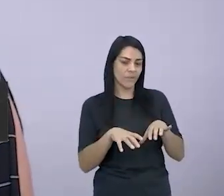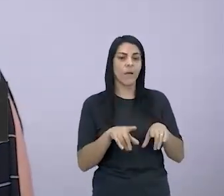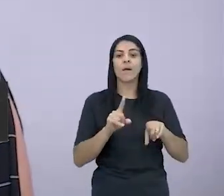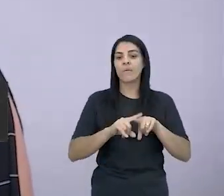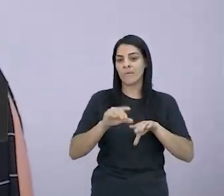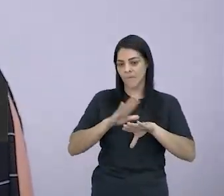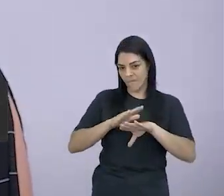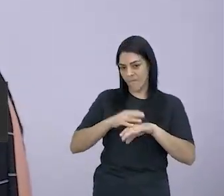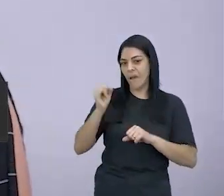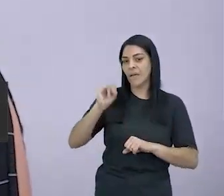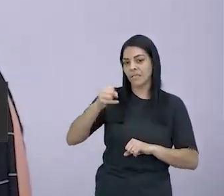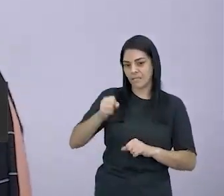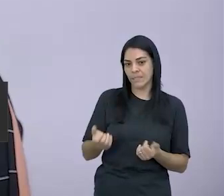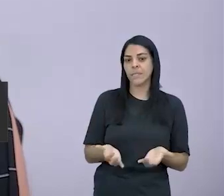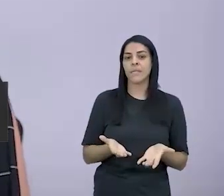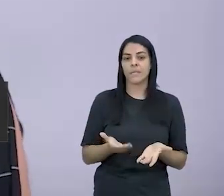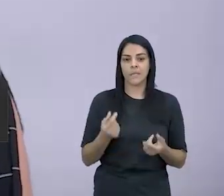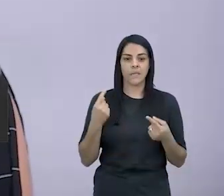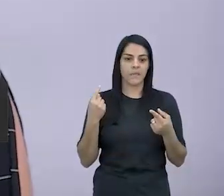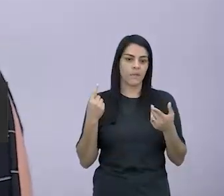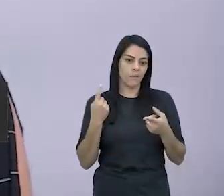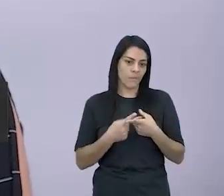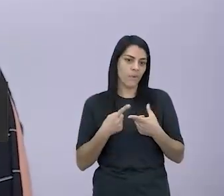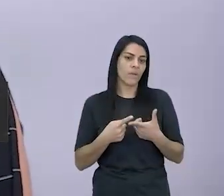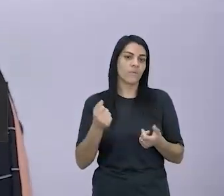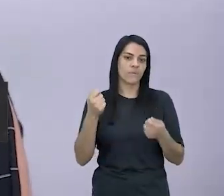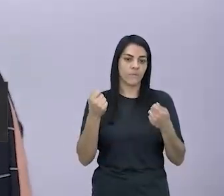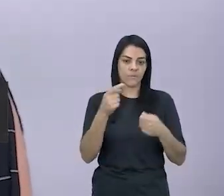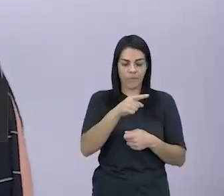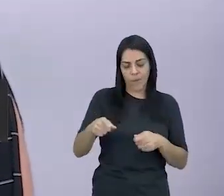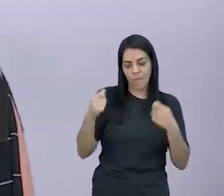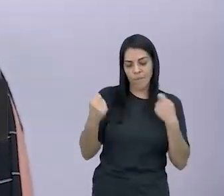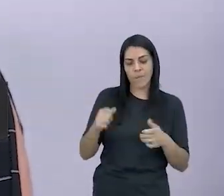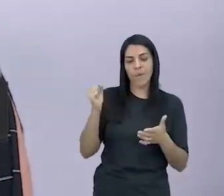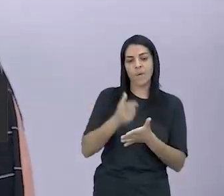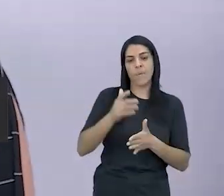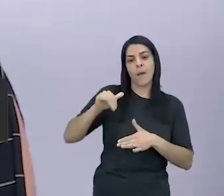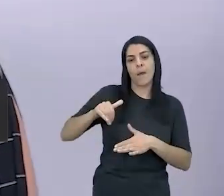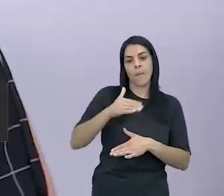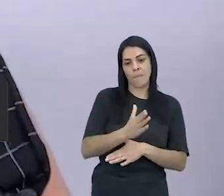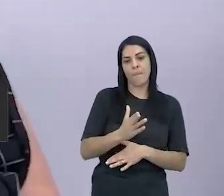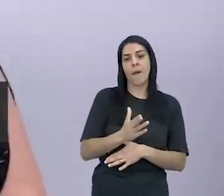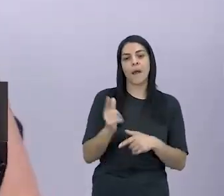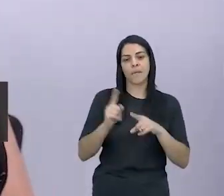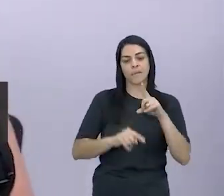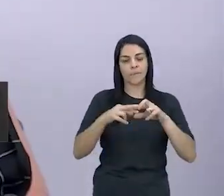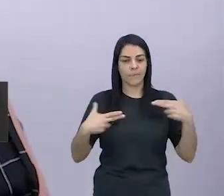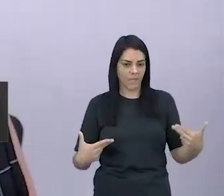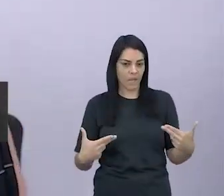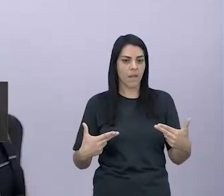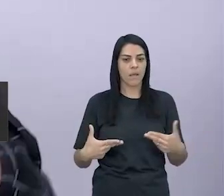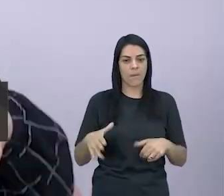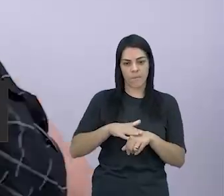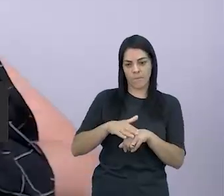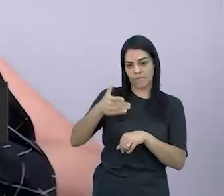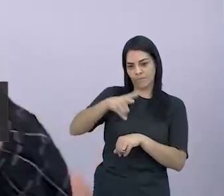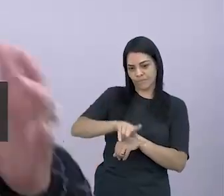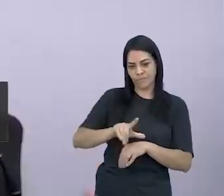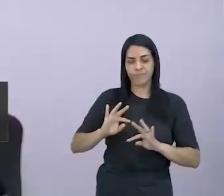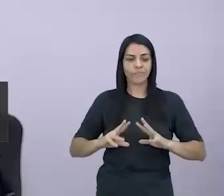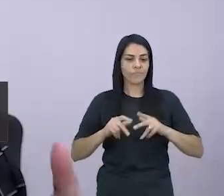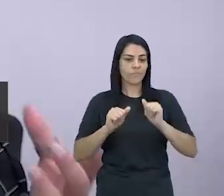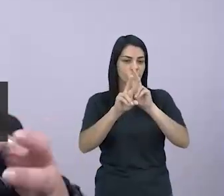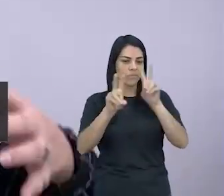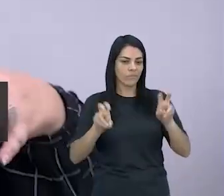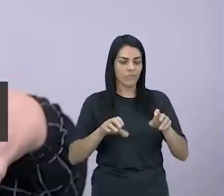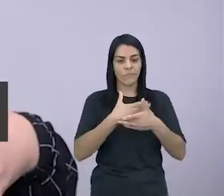final, né? No retorno, para você poder comprar mais matéria-prima, mais mão de obra e ter essa rotatividade. Então, são todas as questões